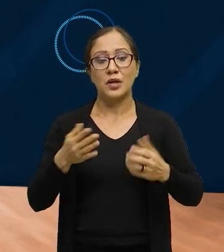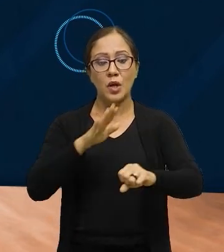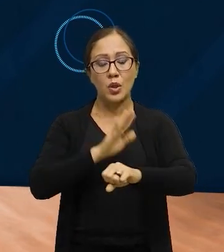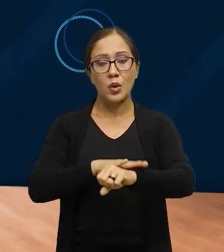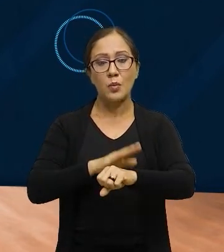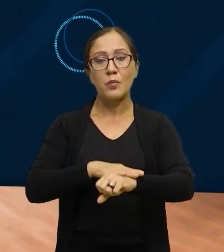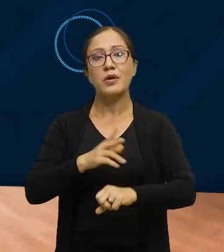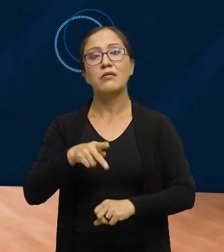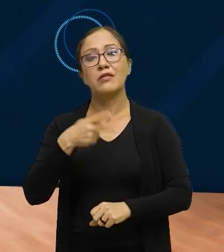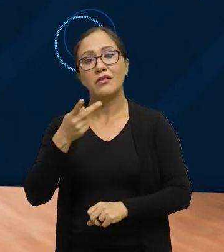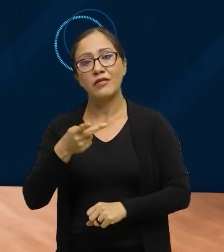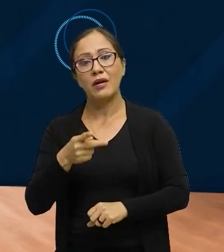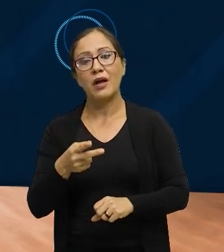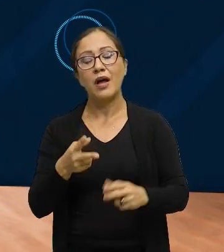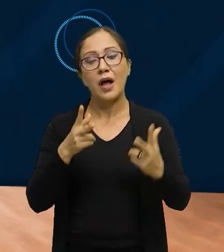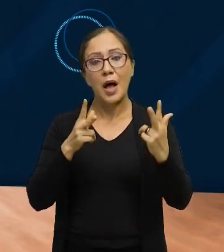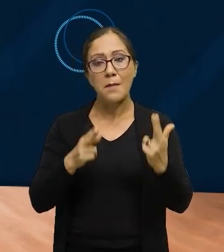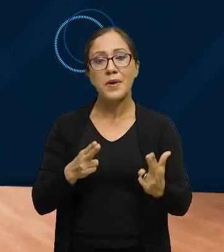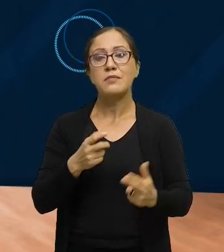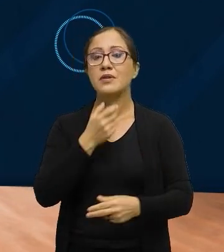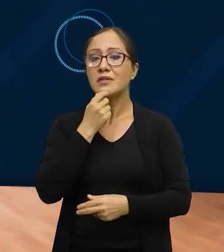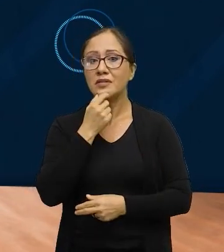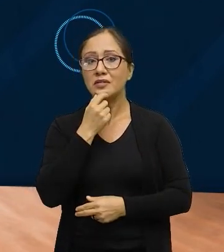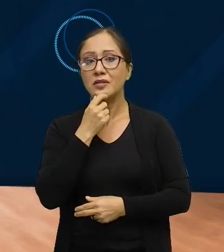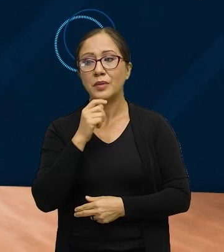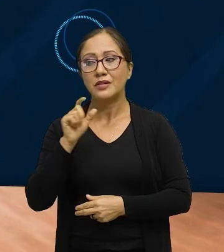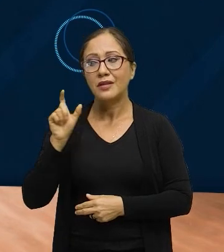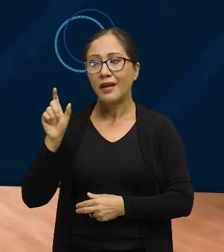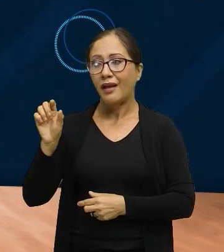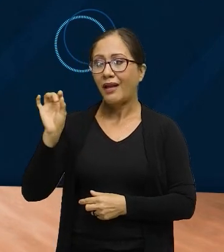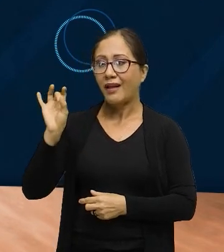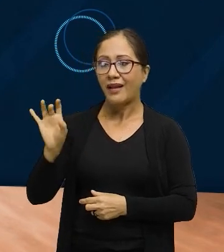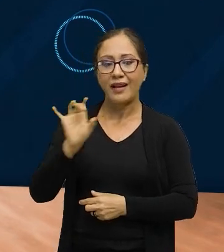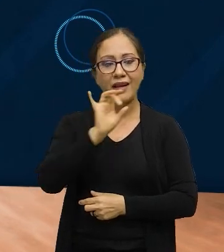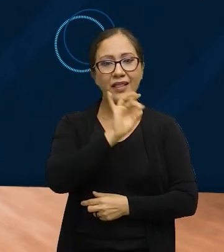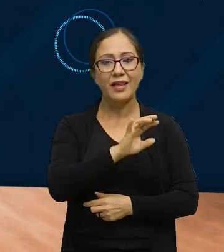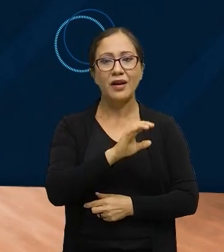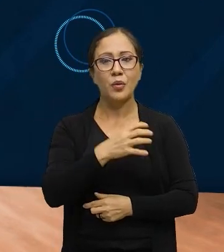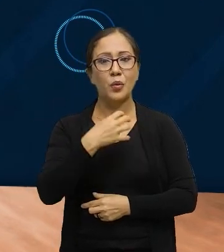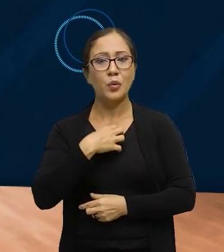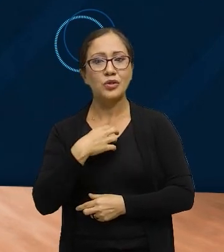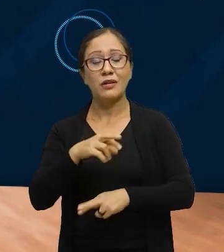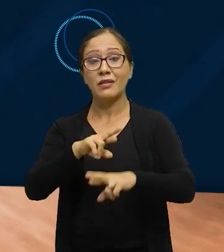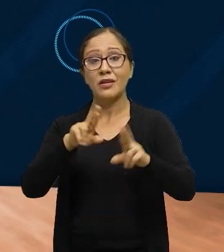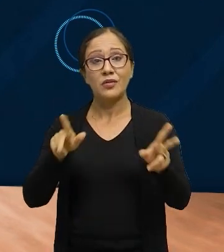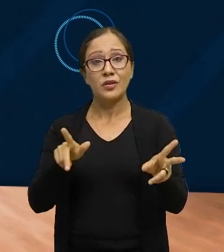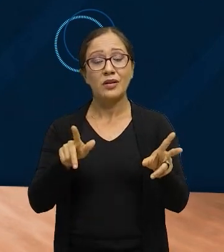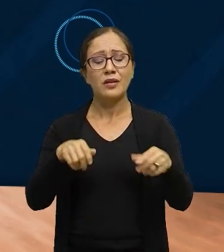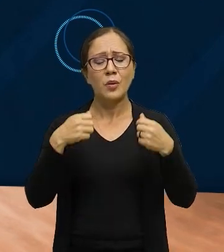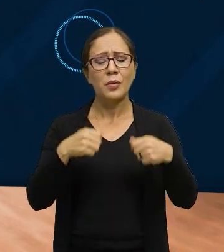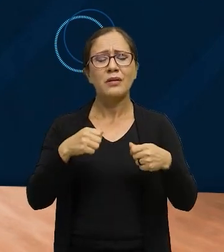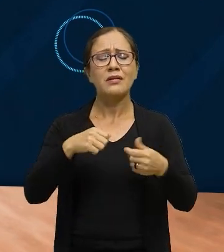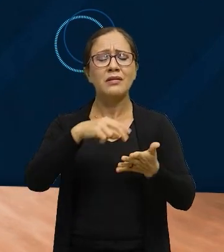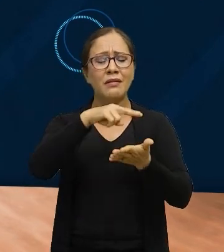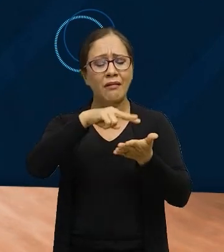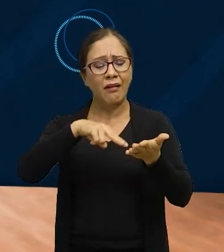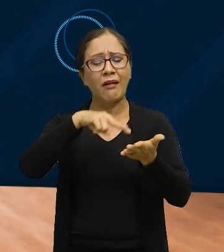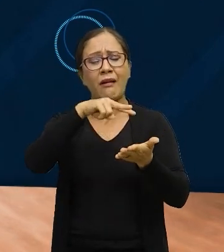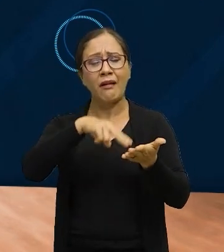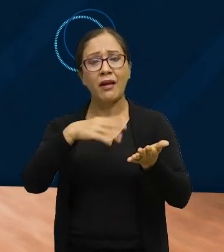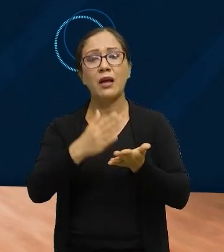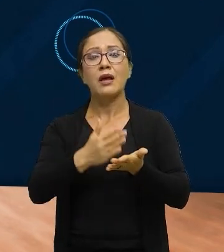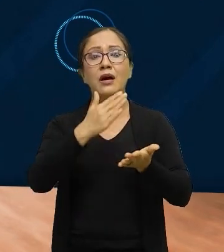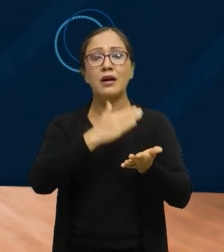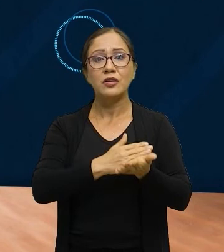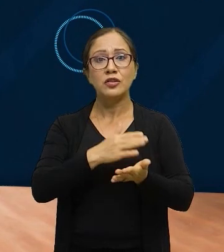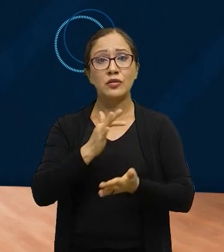a mesma língua, mas cada um de um jeito diferente. Então, é preciso muita leitura anterior para que você